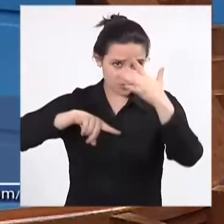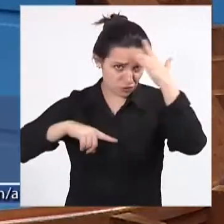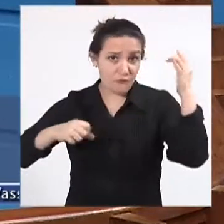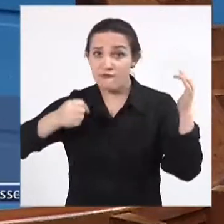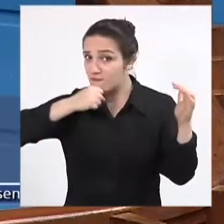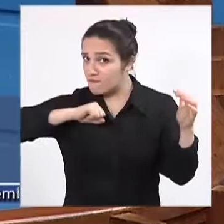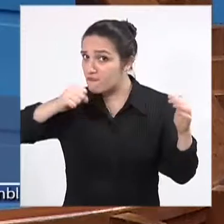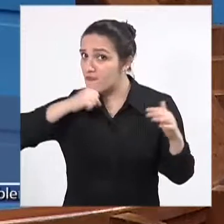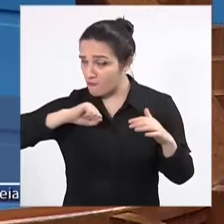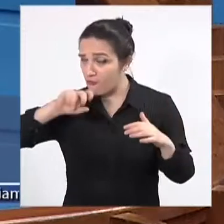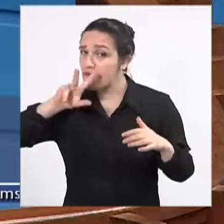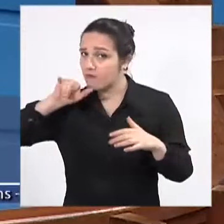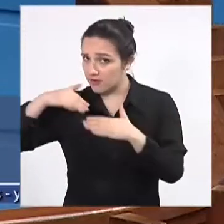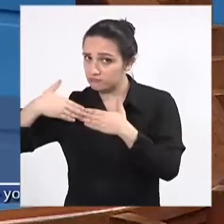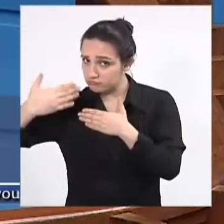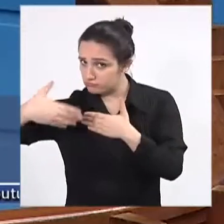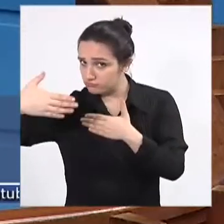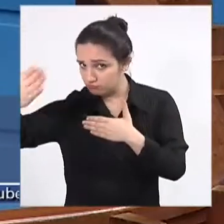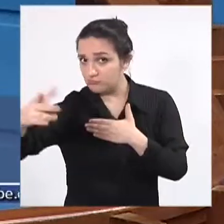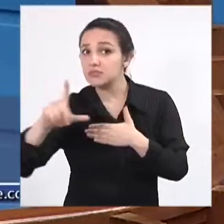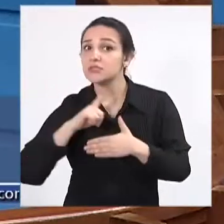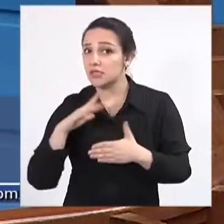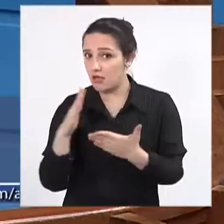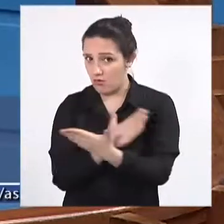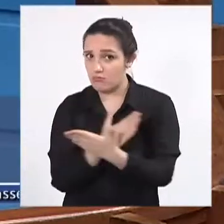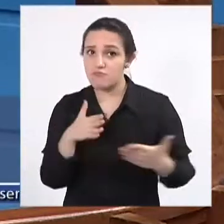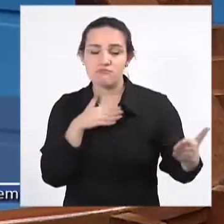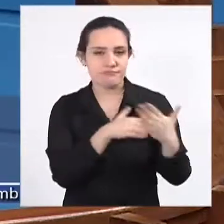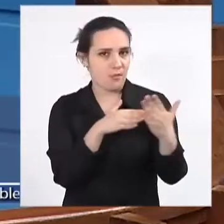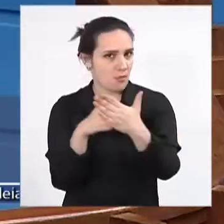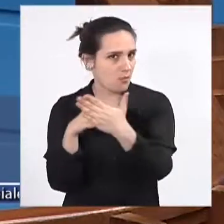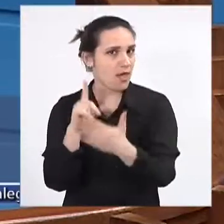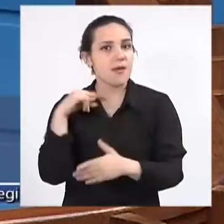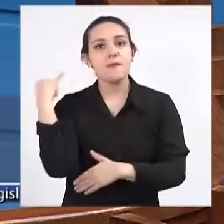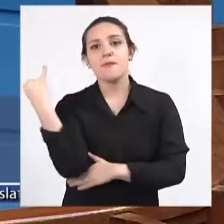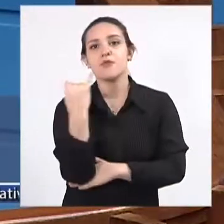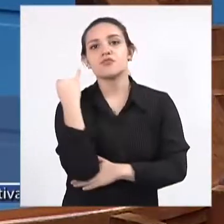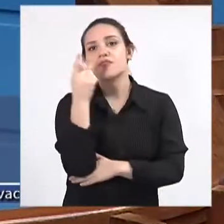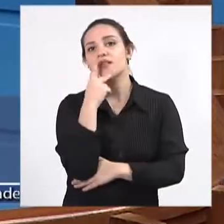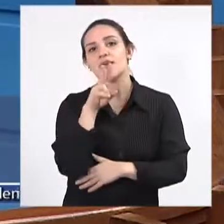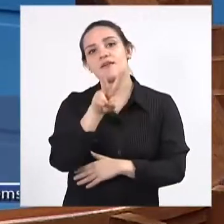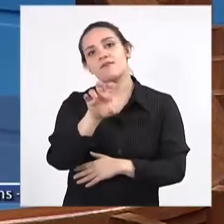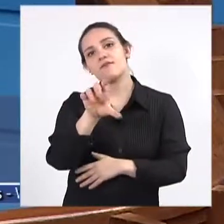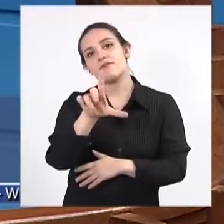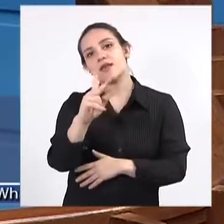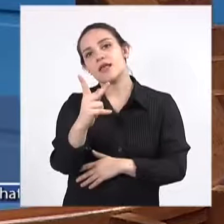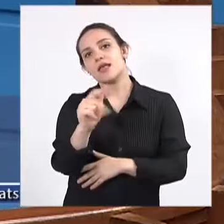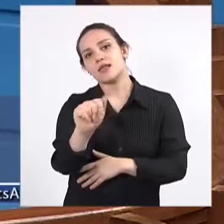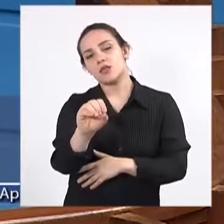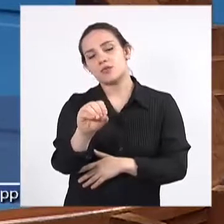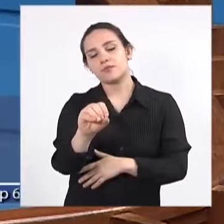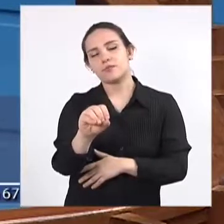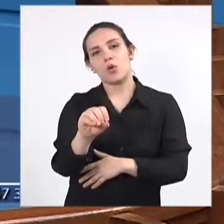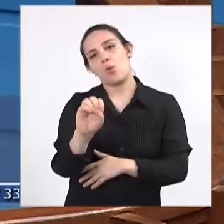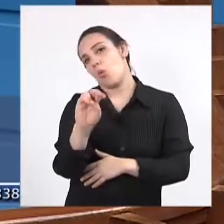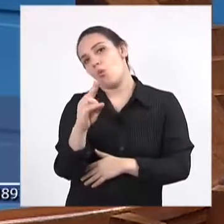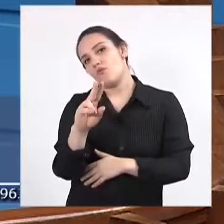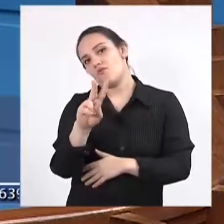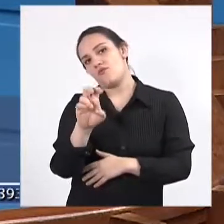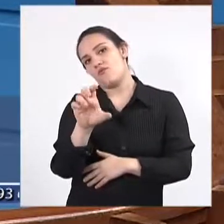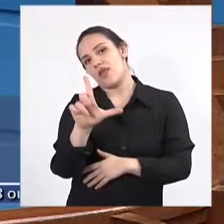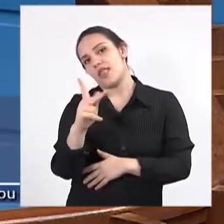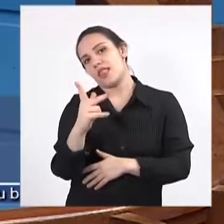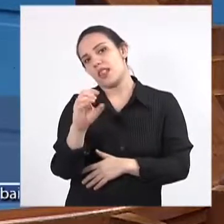essa idade novas dificuldades surgirão. Vale ressaltar que a palavra velho foi riscada do vocabulário